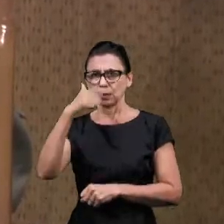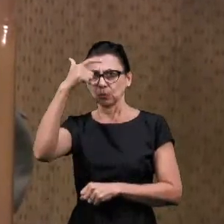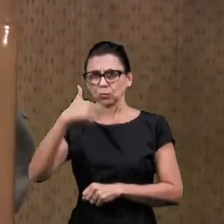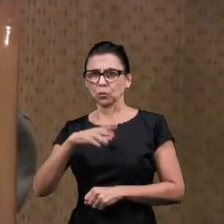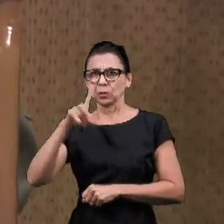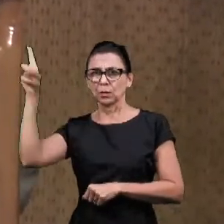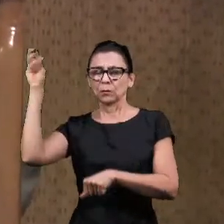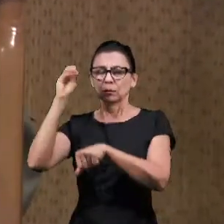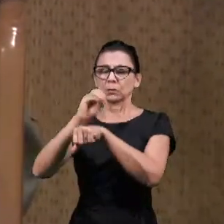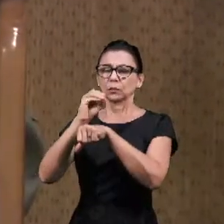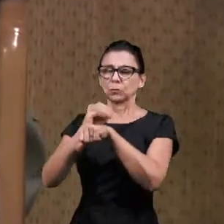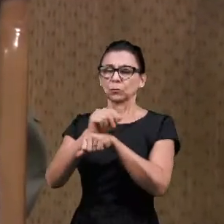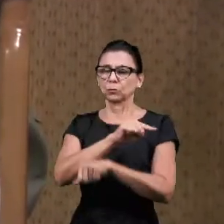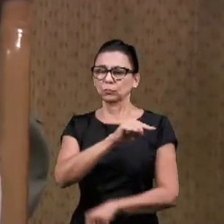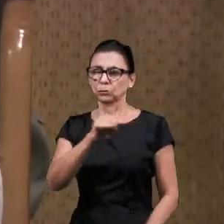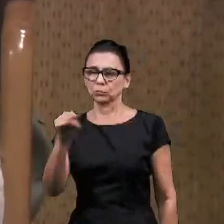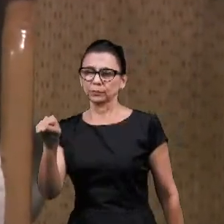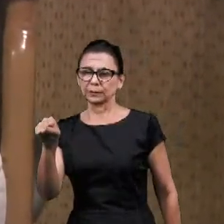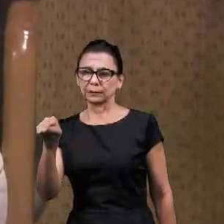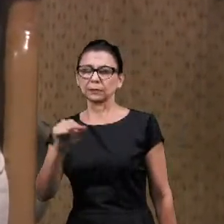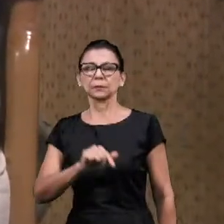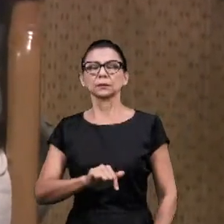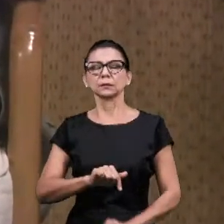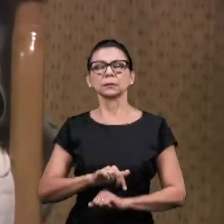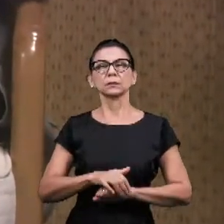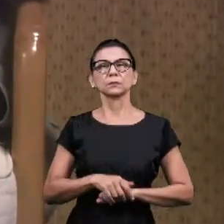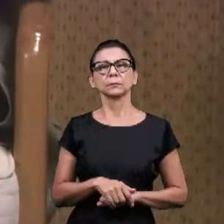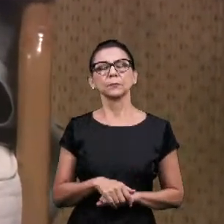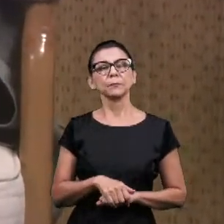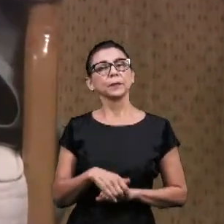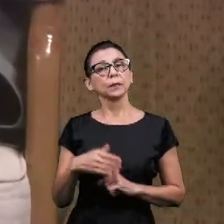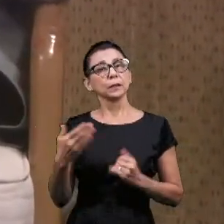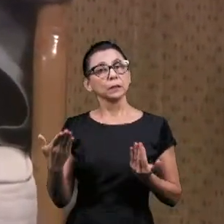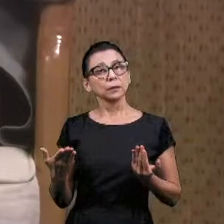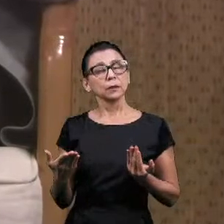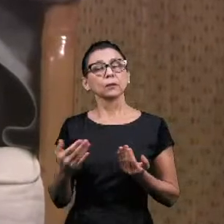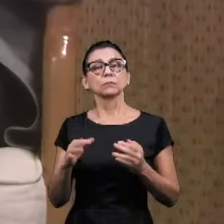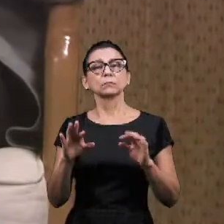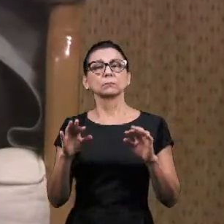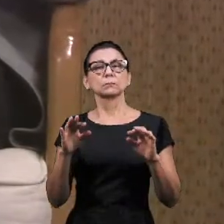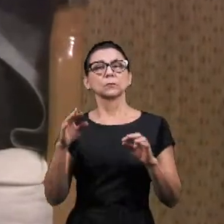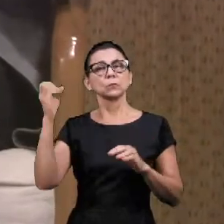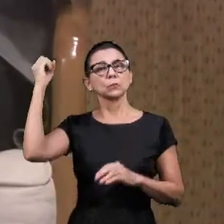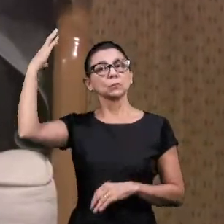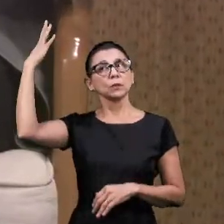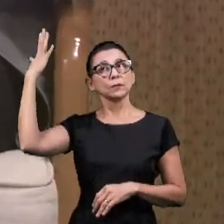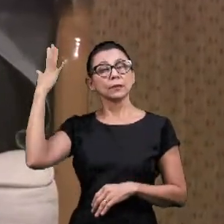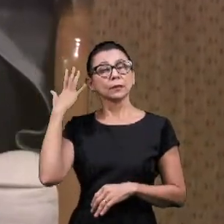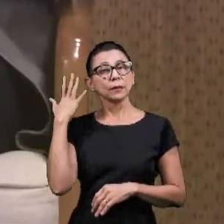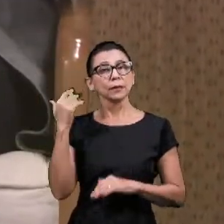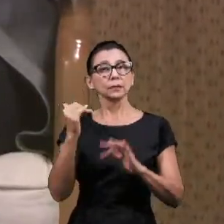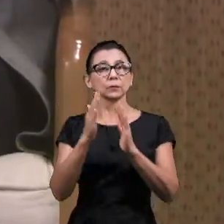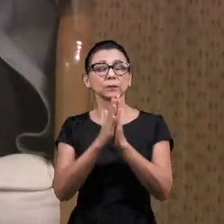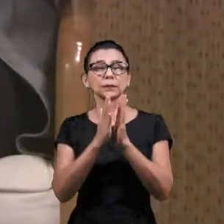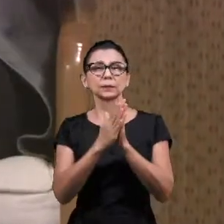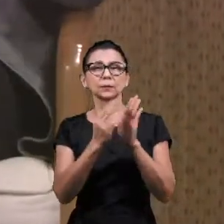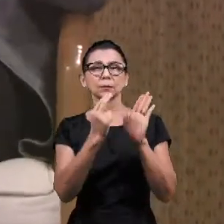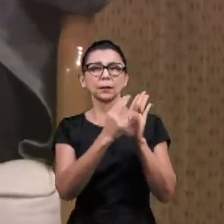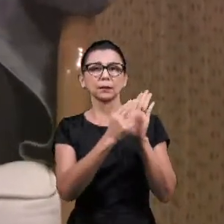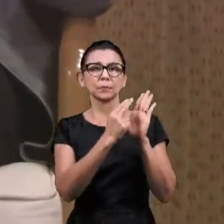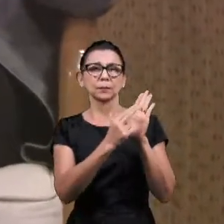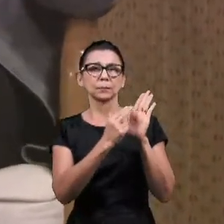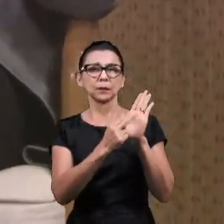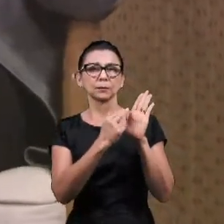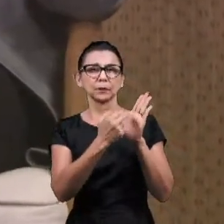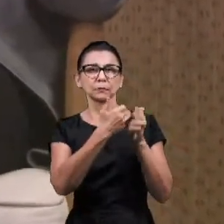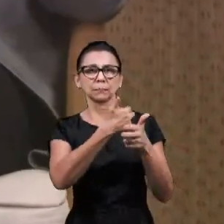de oração que foram mostrados pelo Eutério, e você vai estar orando por aquilo que o Senhor revelou, e o Senhor vai estar te atendendo naquilo que